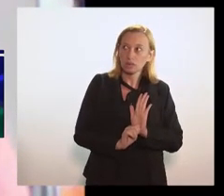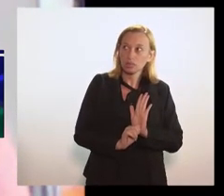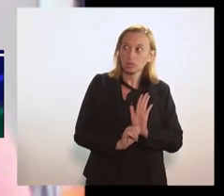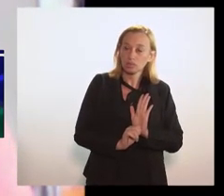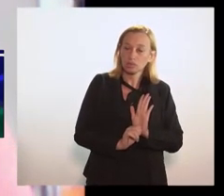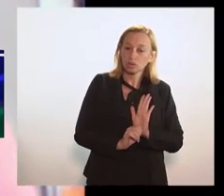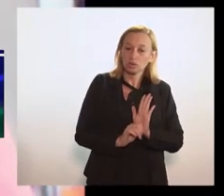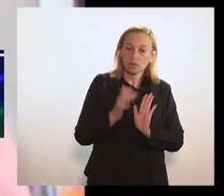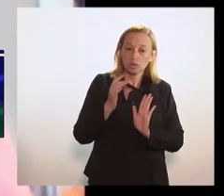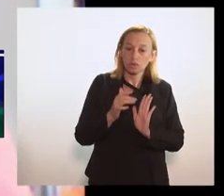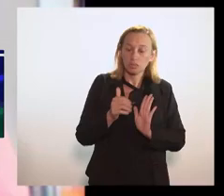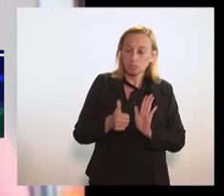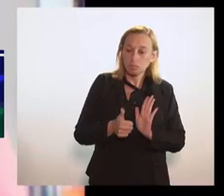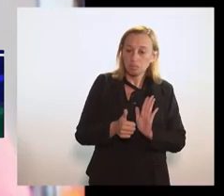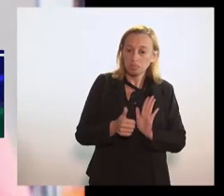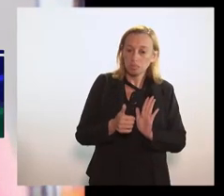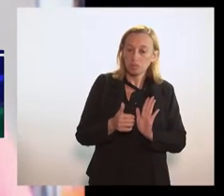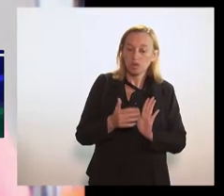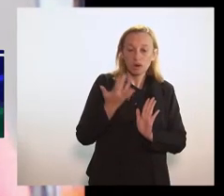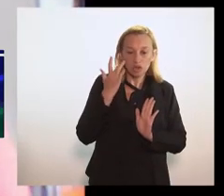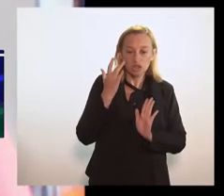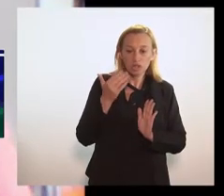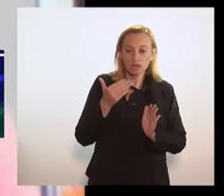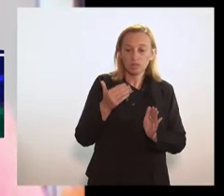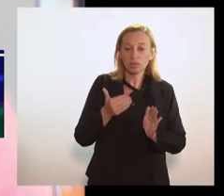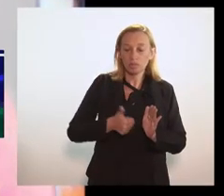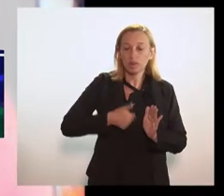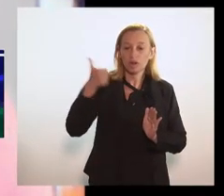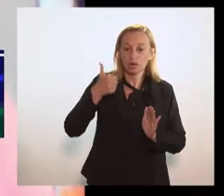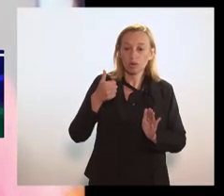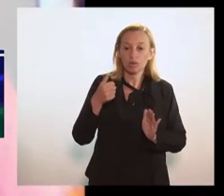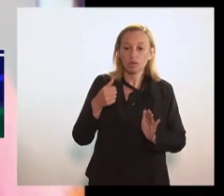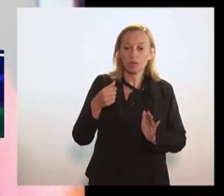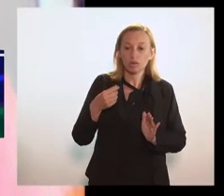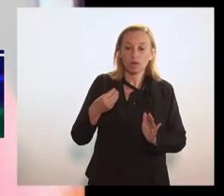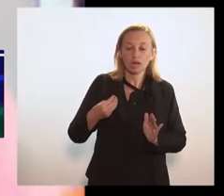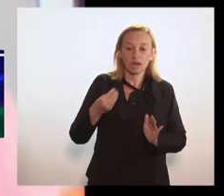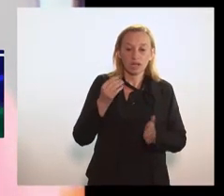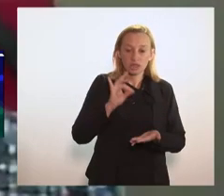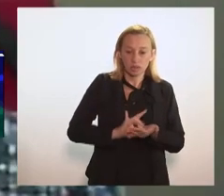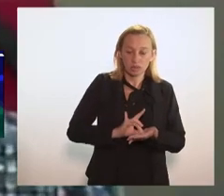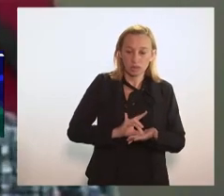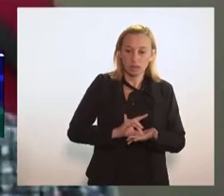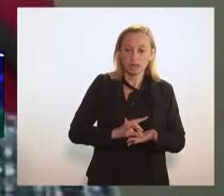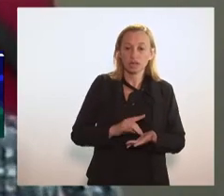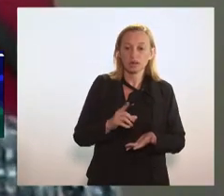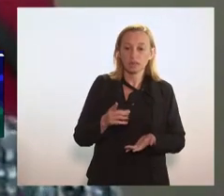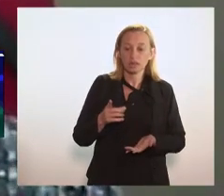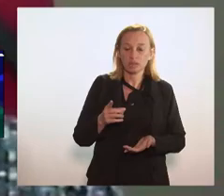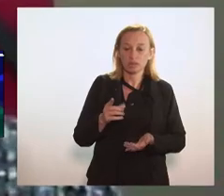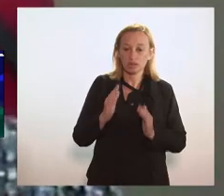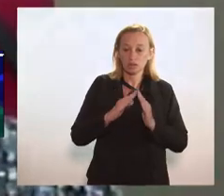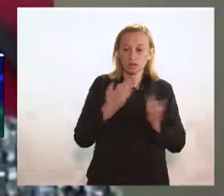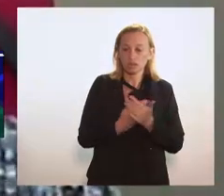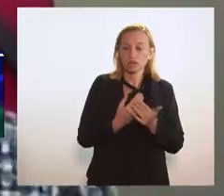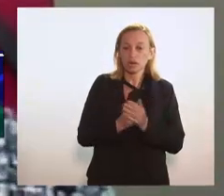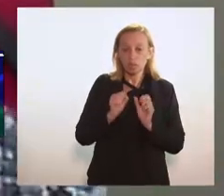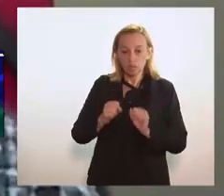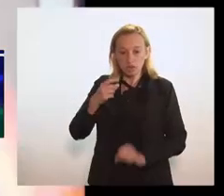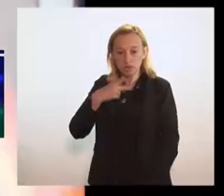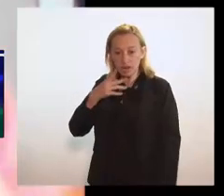pareceu um pouco mais próxima ali do cotidiano escolar. Deputado Flávio Serafini, me concede uma